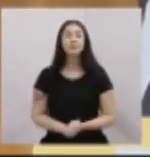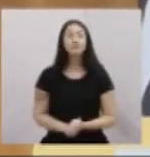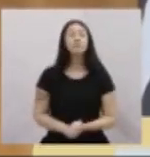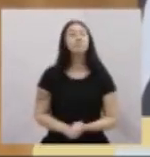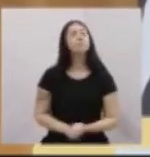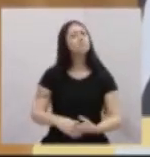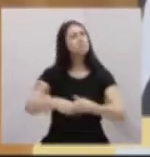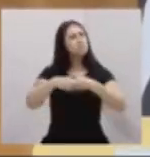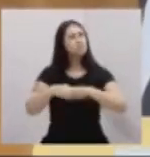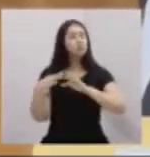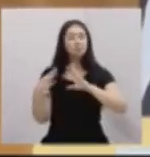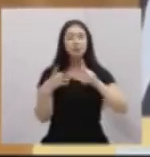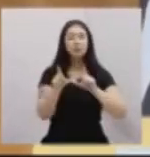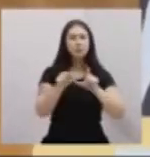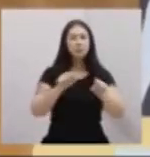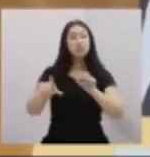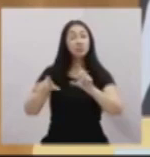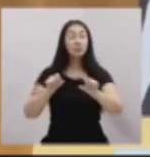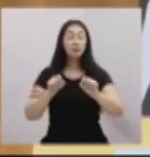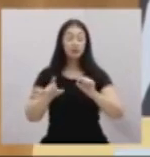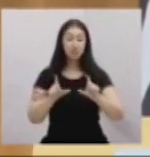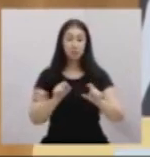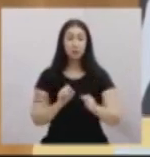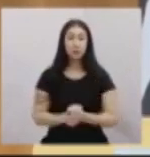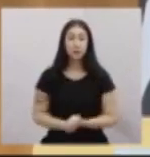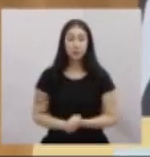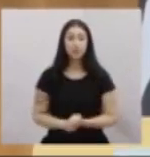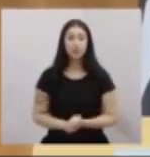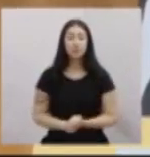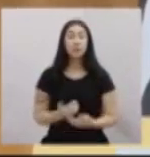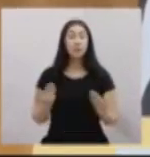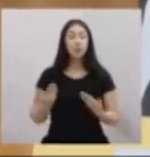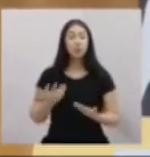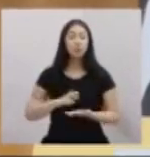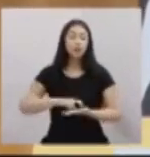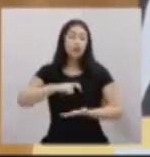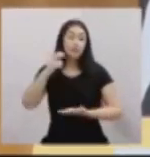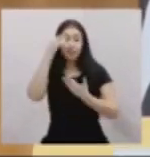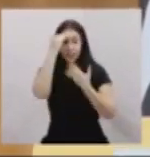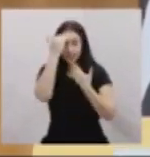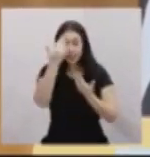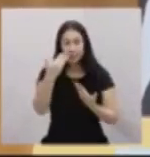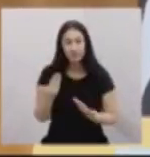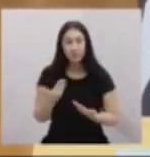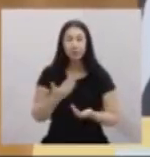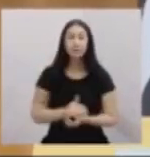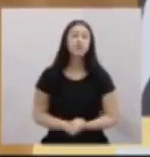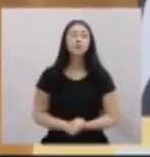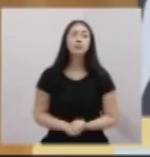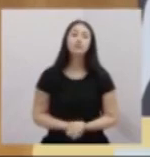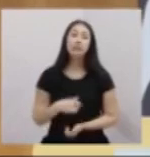todos que foram escolhidos pelos vereadores e que são, nesta manhã, homenageados. Há